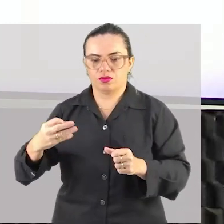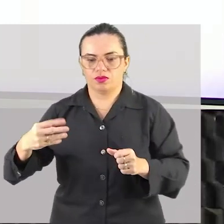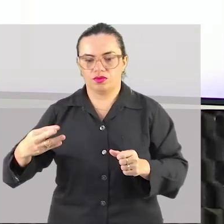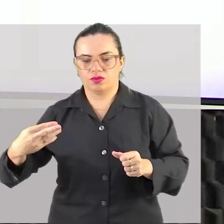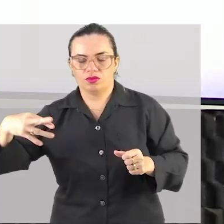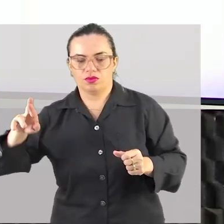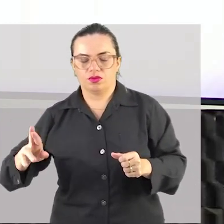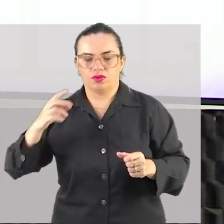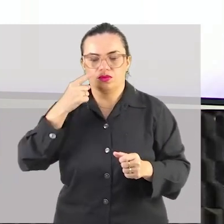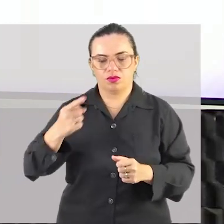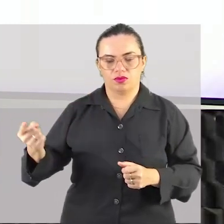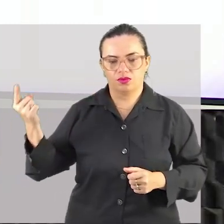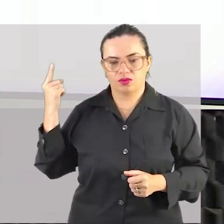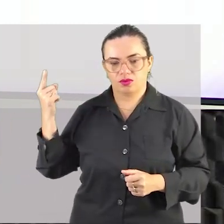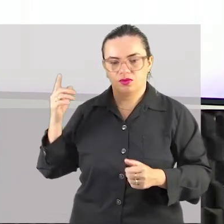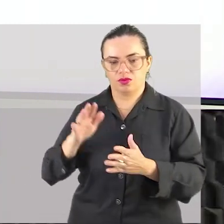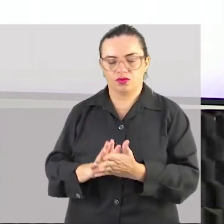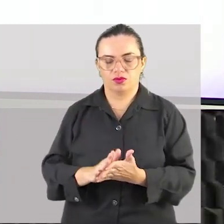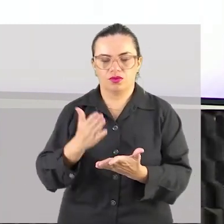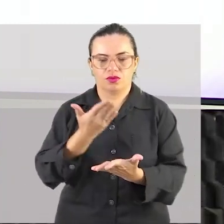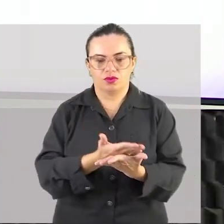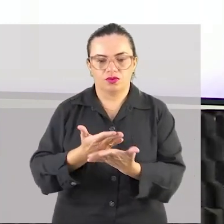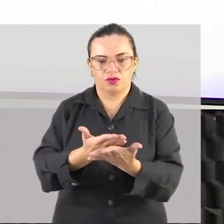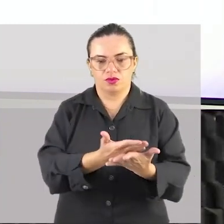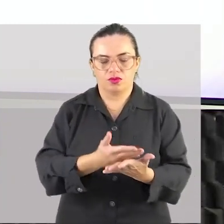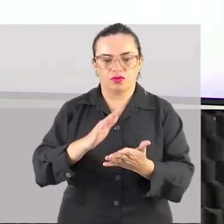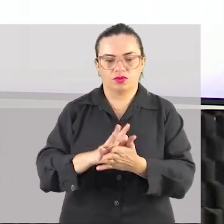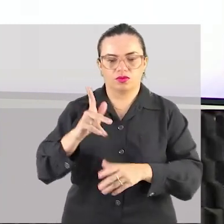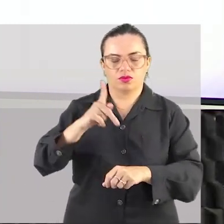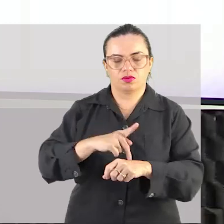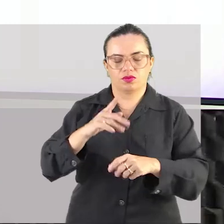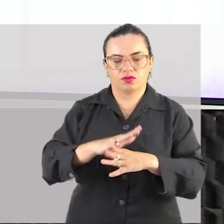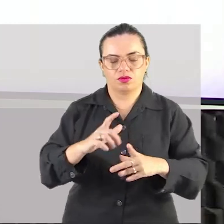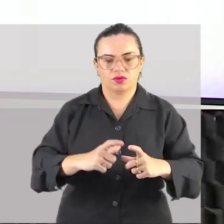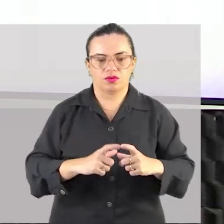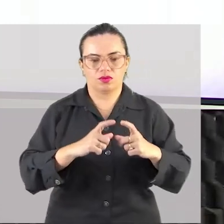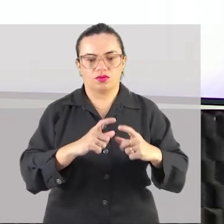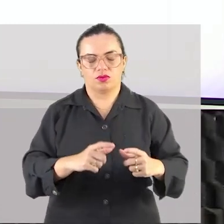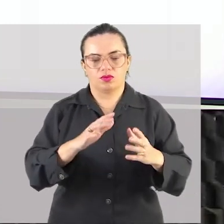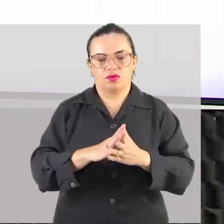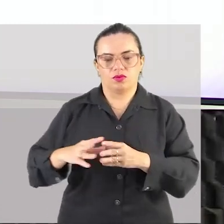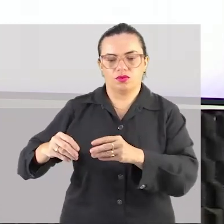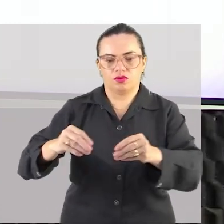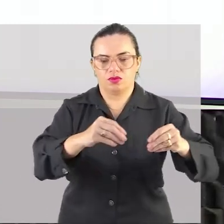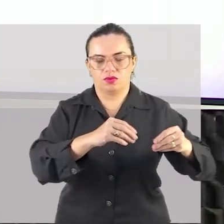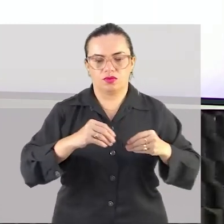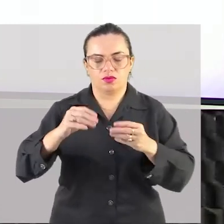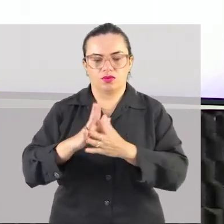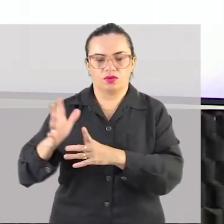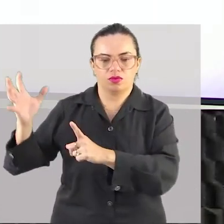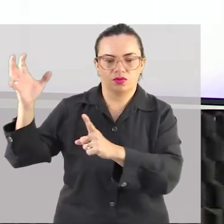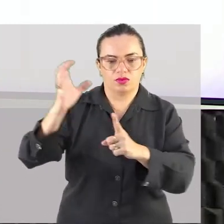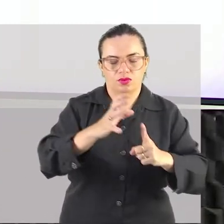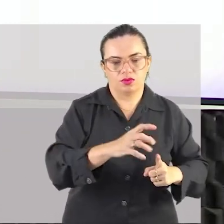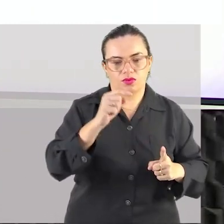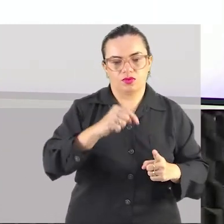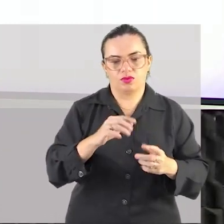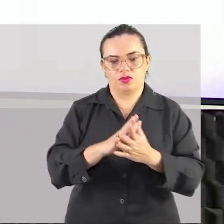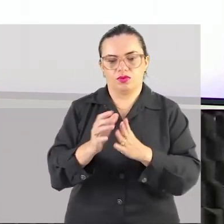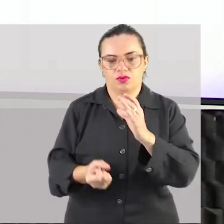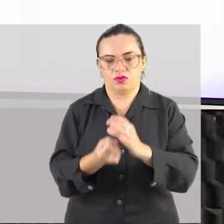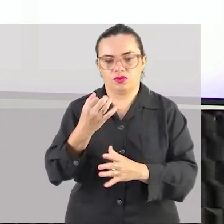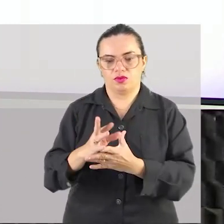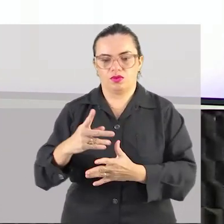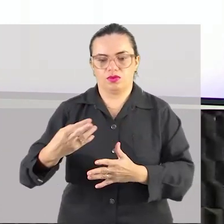as transformações geomorfológicas que atuam sobre a rocha, dando origem, portanto, a